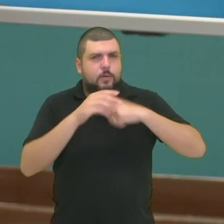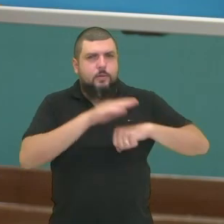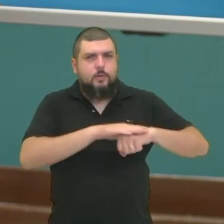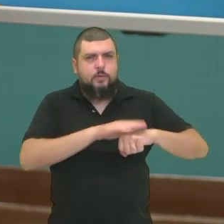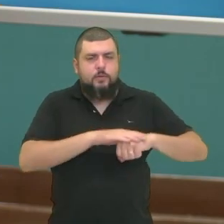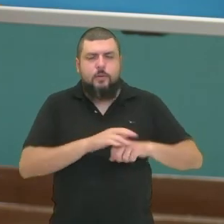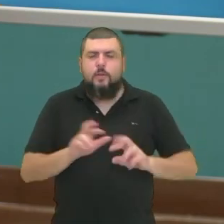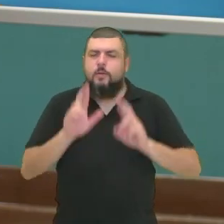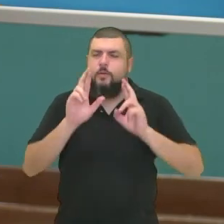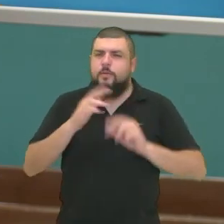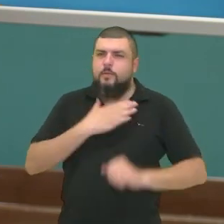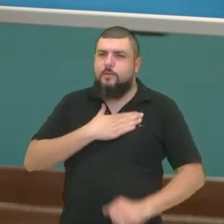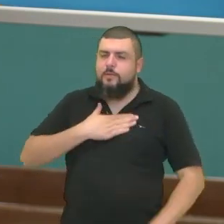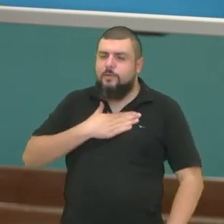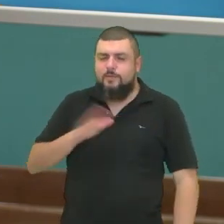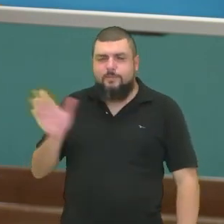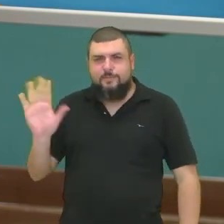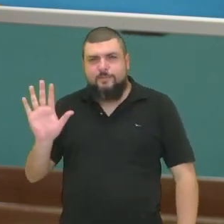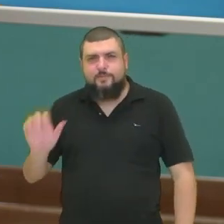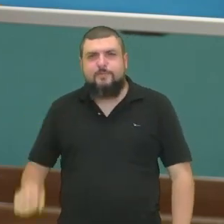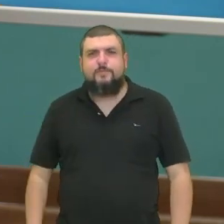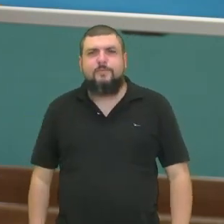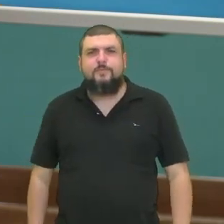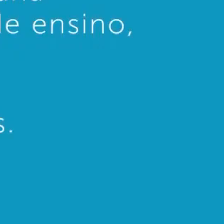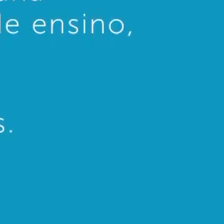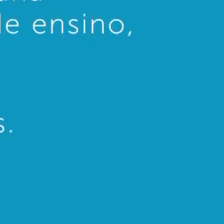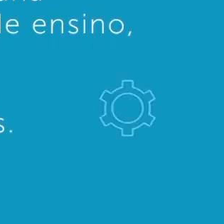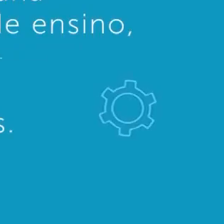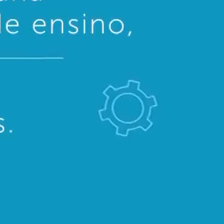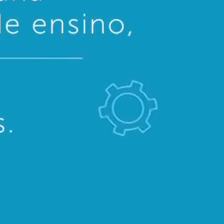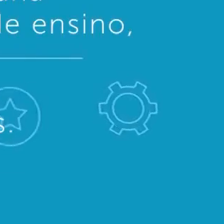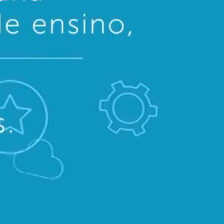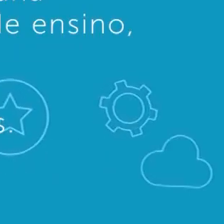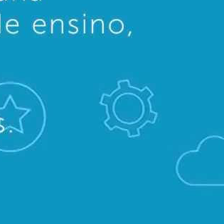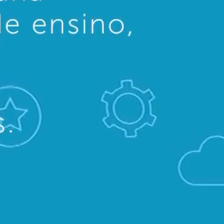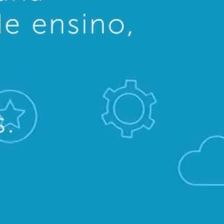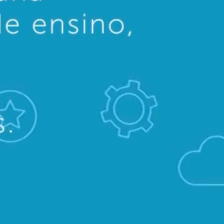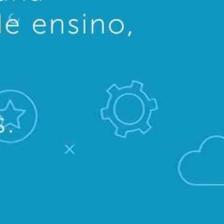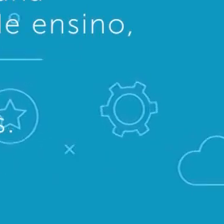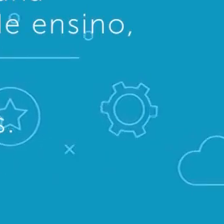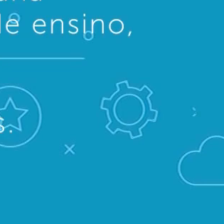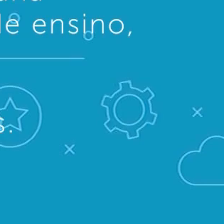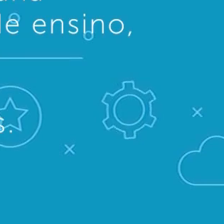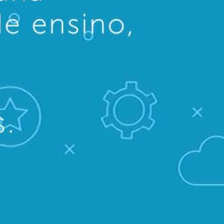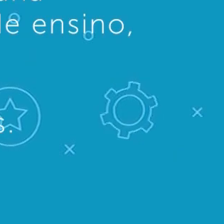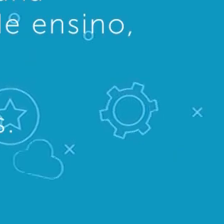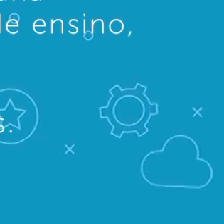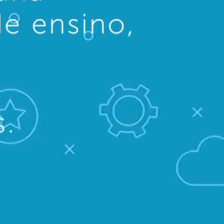espero que vocês tenham gostado e até breve E aí